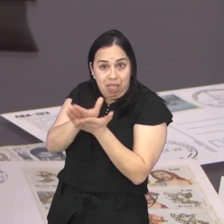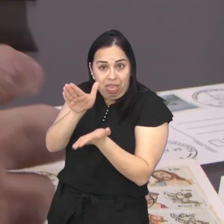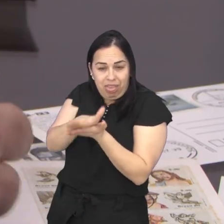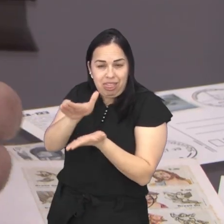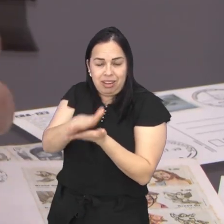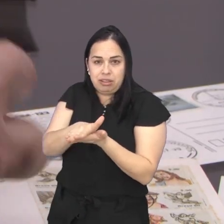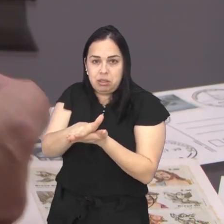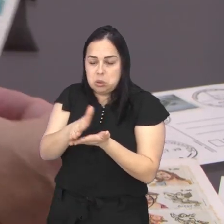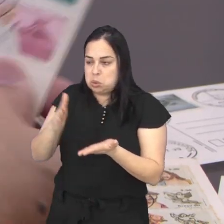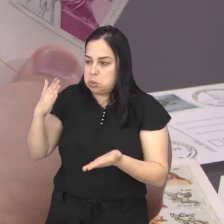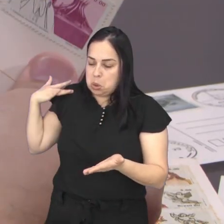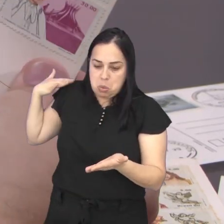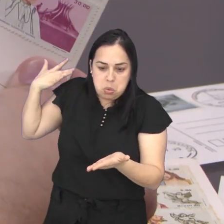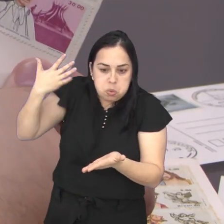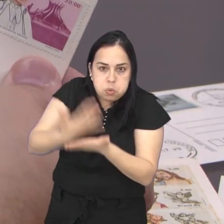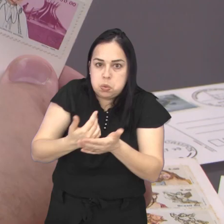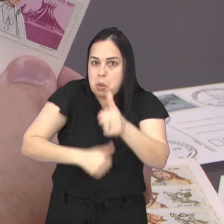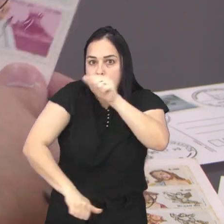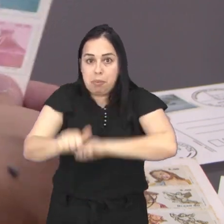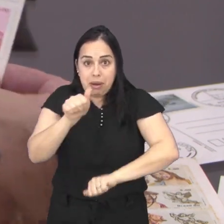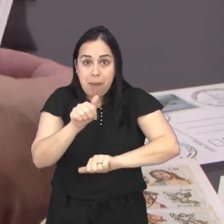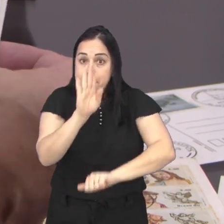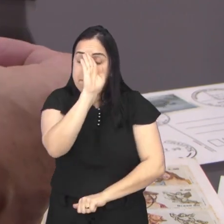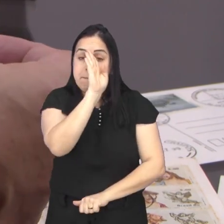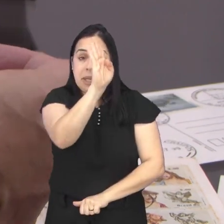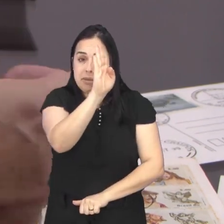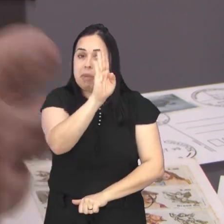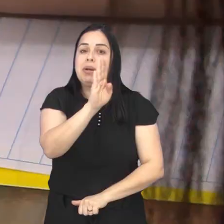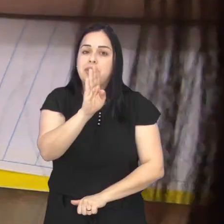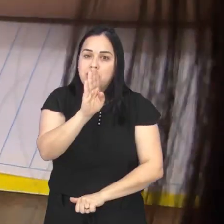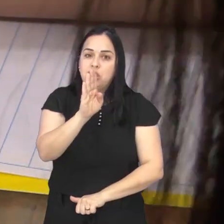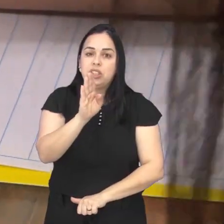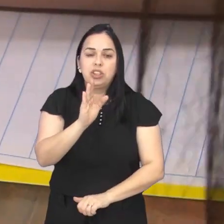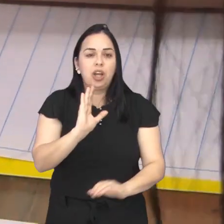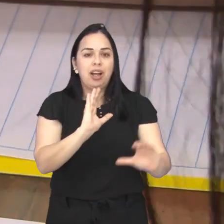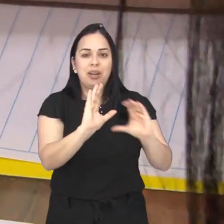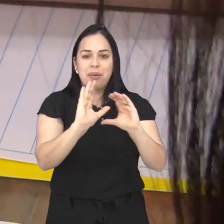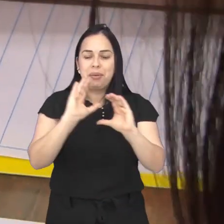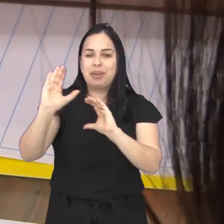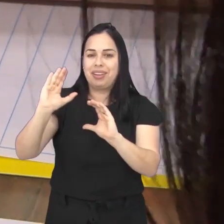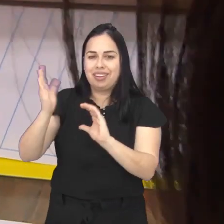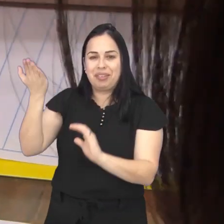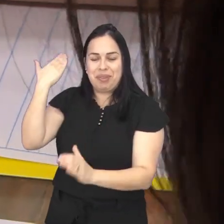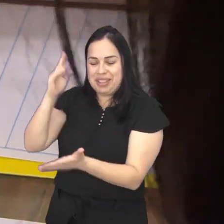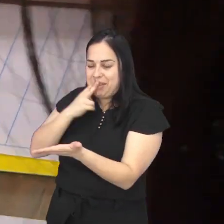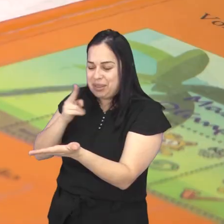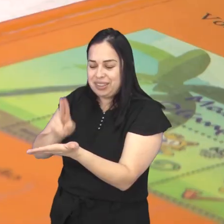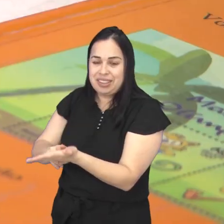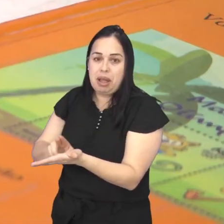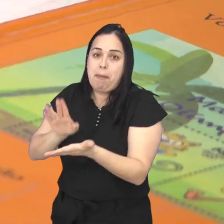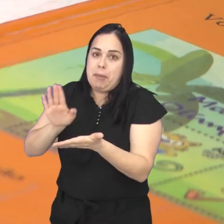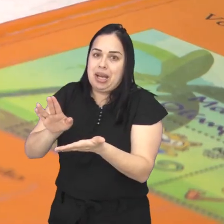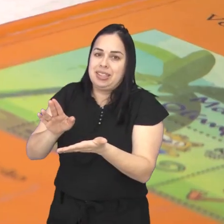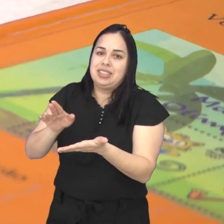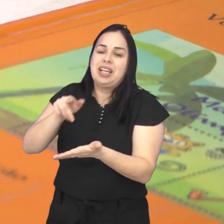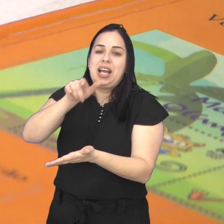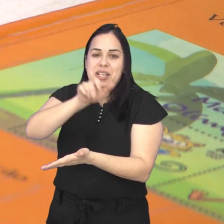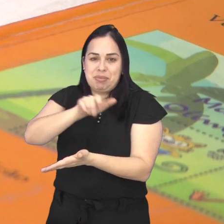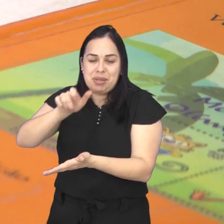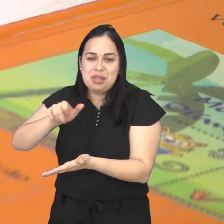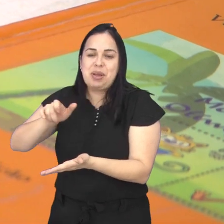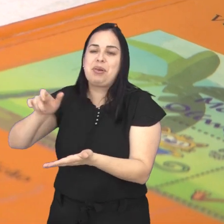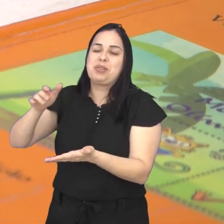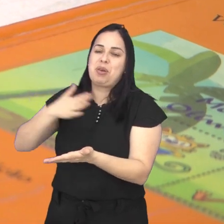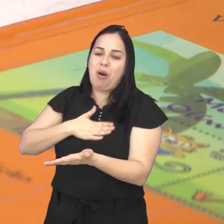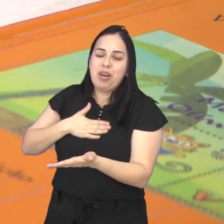lançamento dos selos postais, muita coisa mudou na sociedade, principalmente a maneira de se comunicar. Mesmo assim, os selos